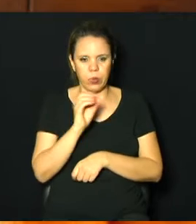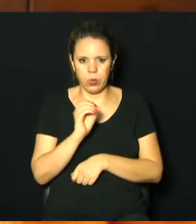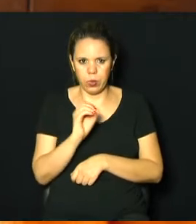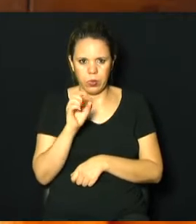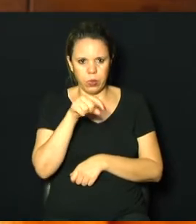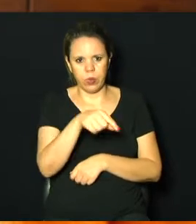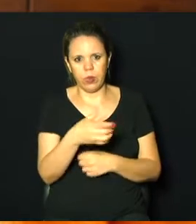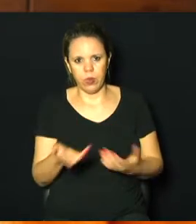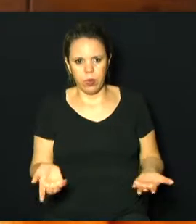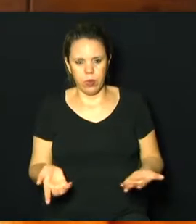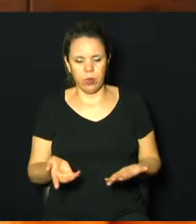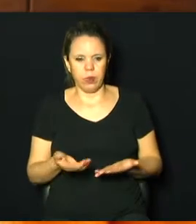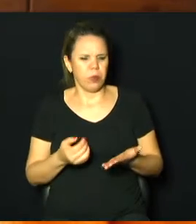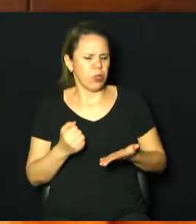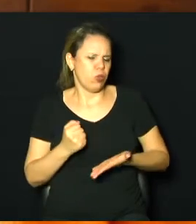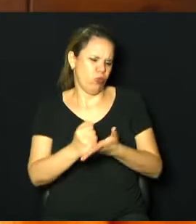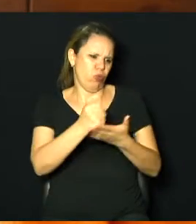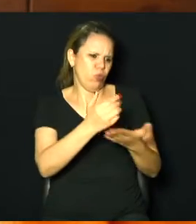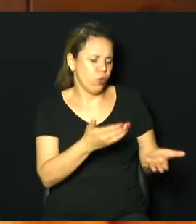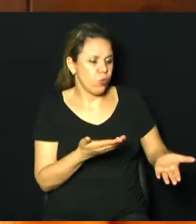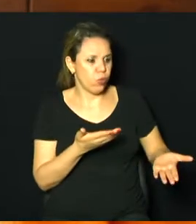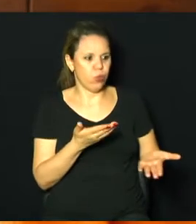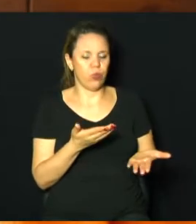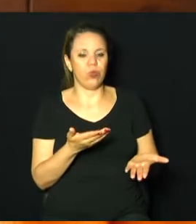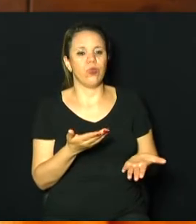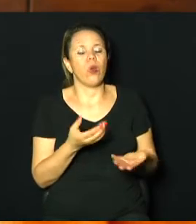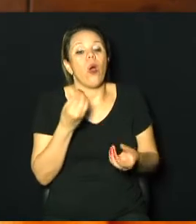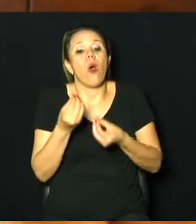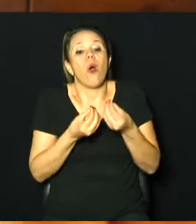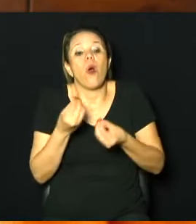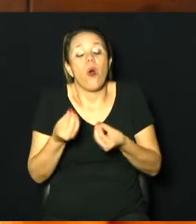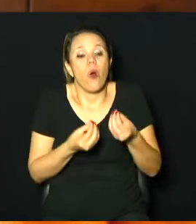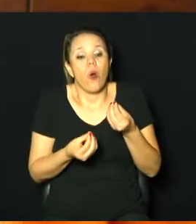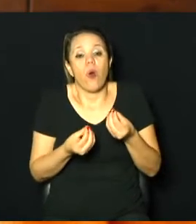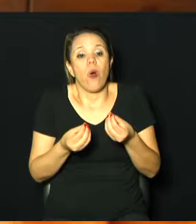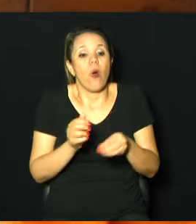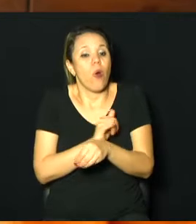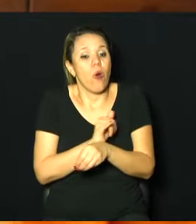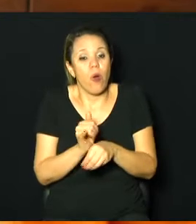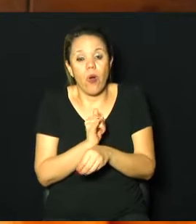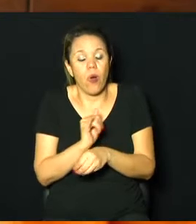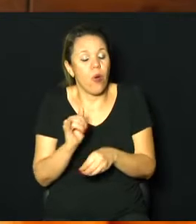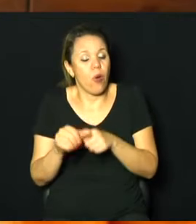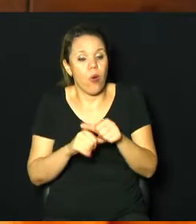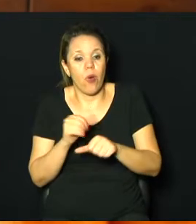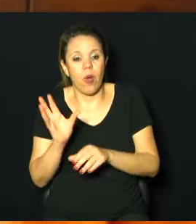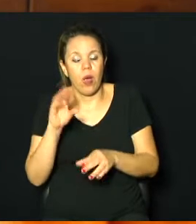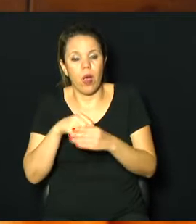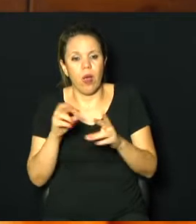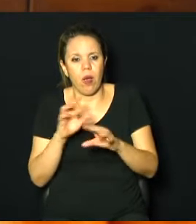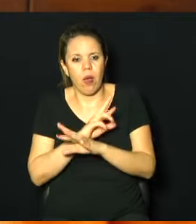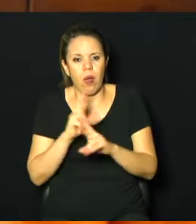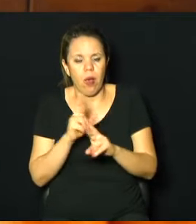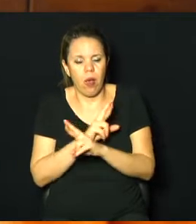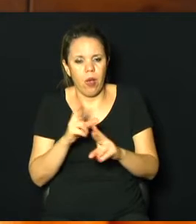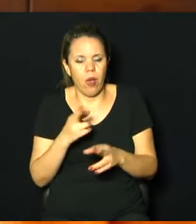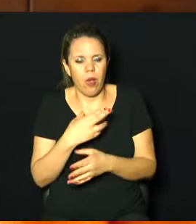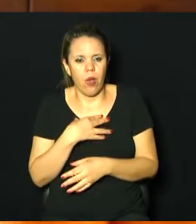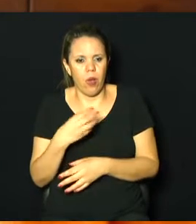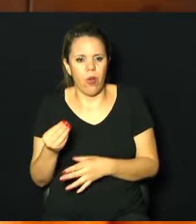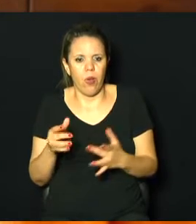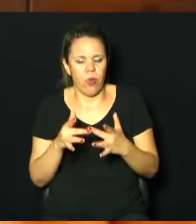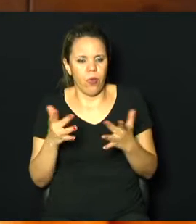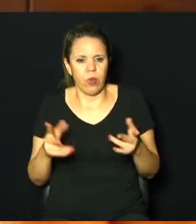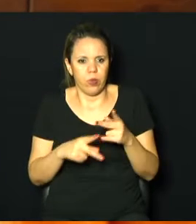para isso, me ajuda, né? Como a gente pode se reinventar também dentro dos nossos relacionamentos com os nossos filhos e com os